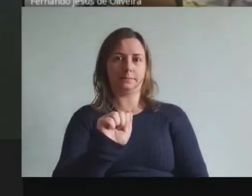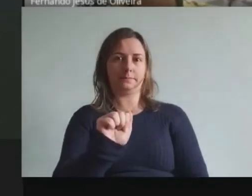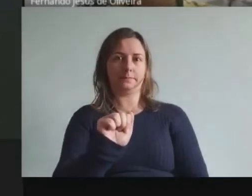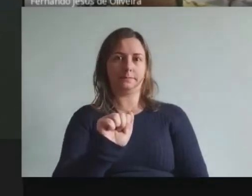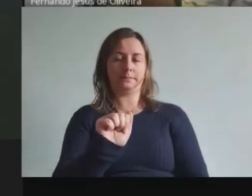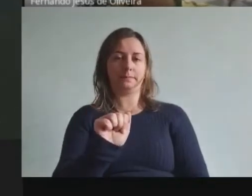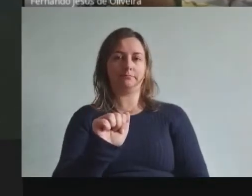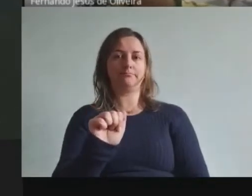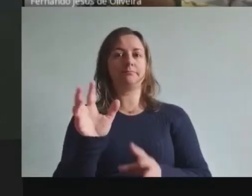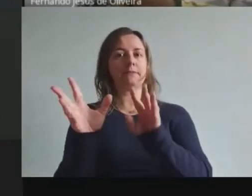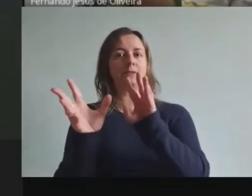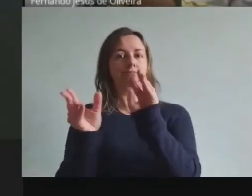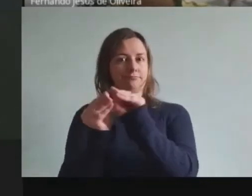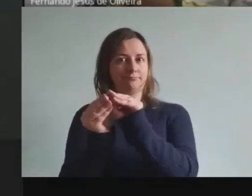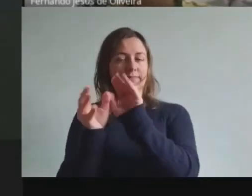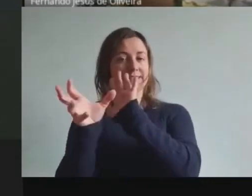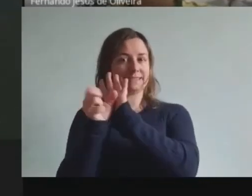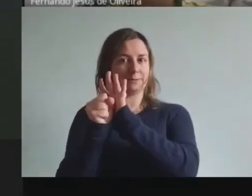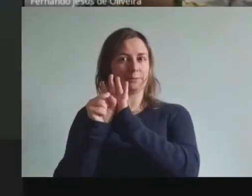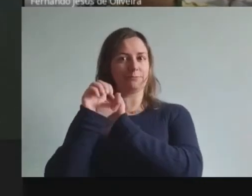sistema internacional.